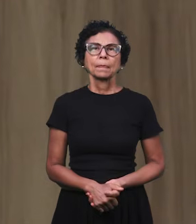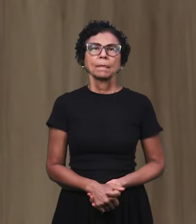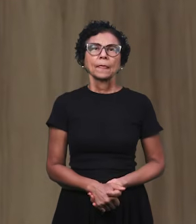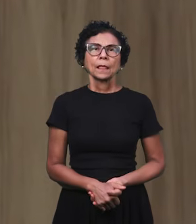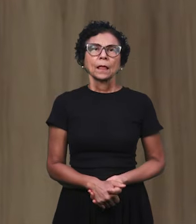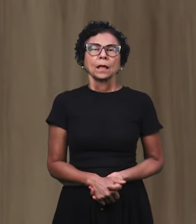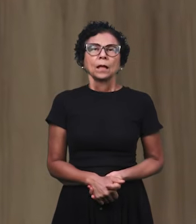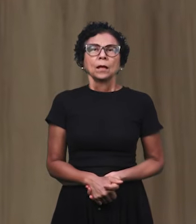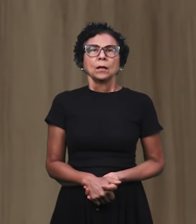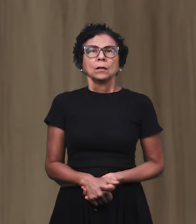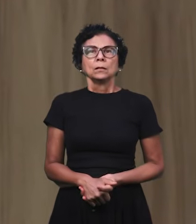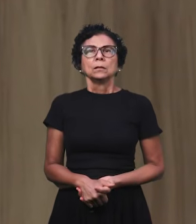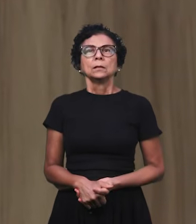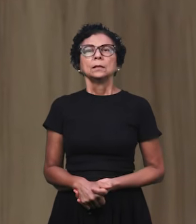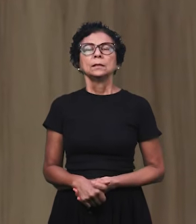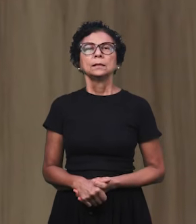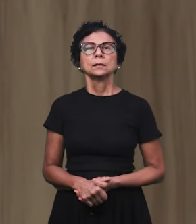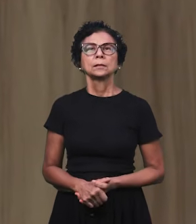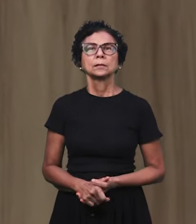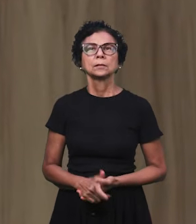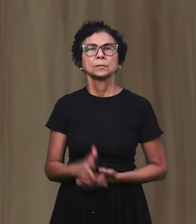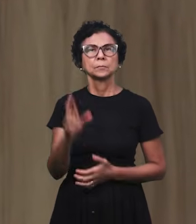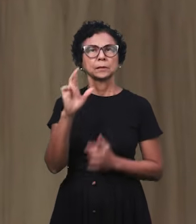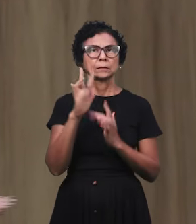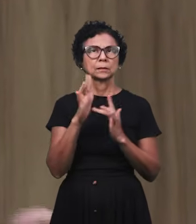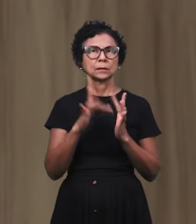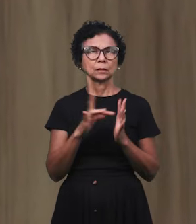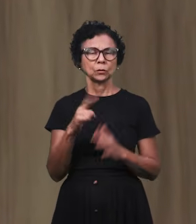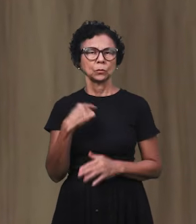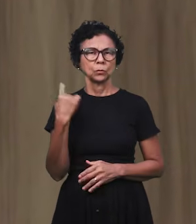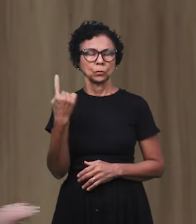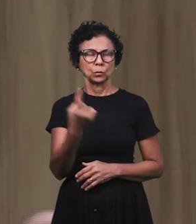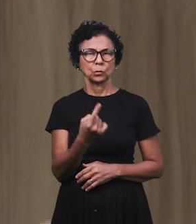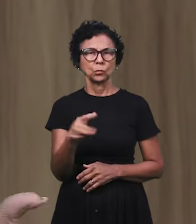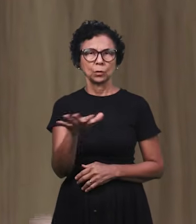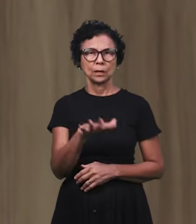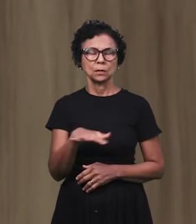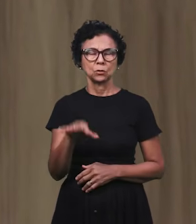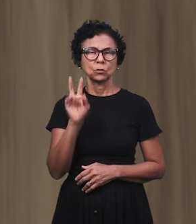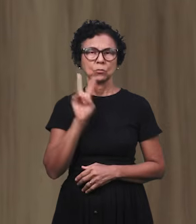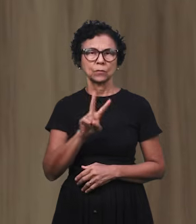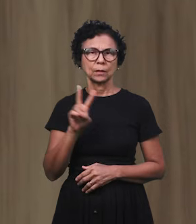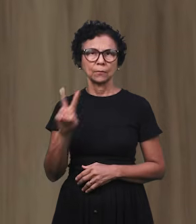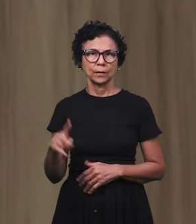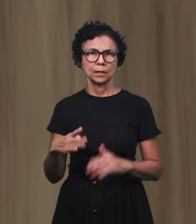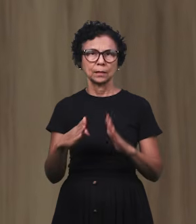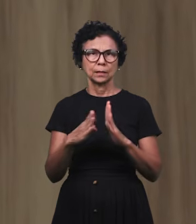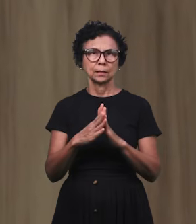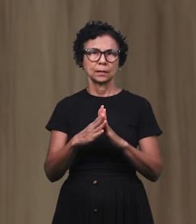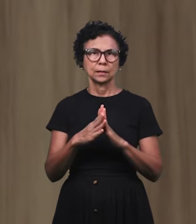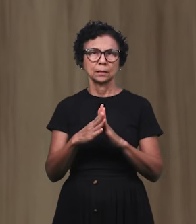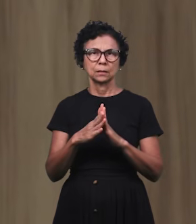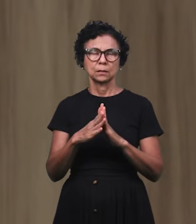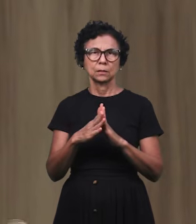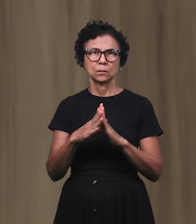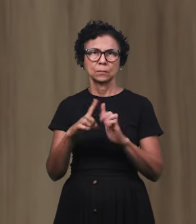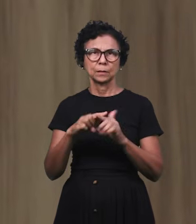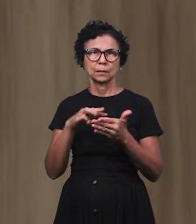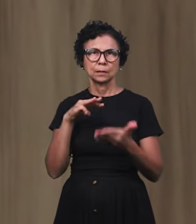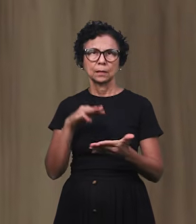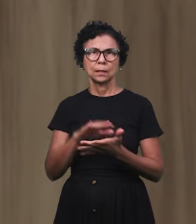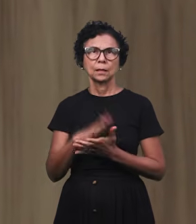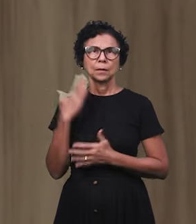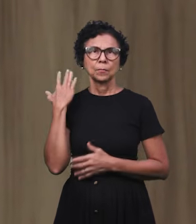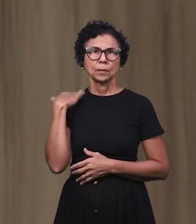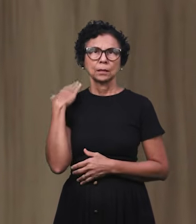Pastor Marcelo Ferreira. E a minha dúvida é, depois que já está atuando consolidado em uma área do direito, é possível fazer transição para